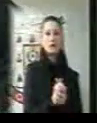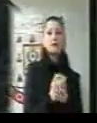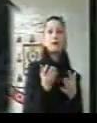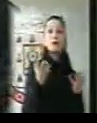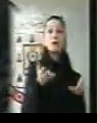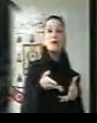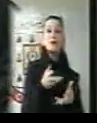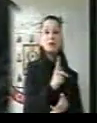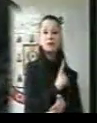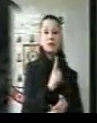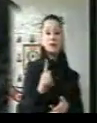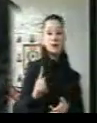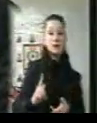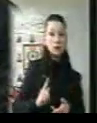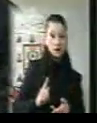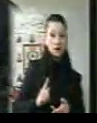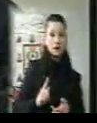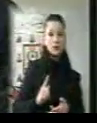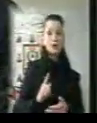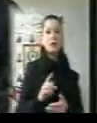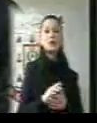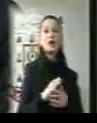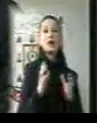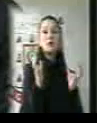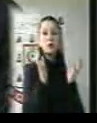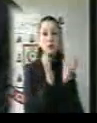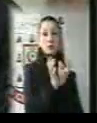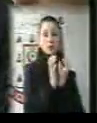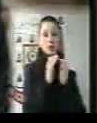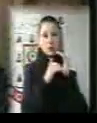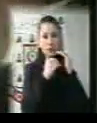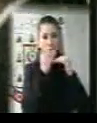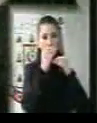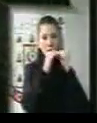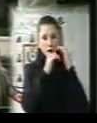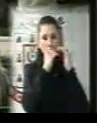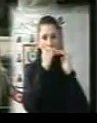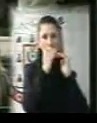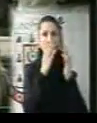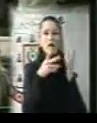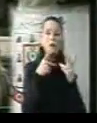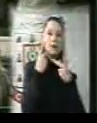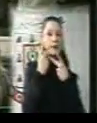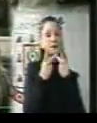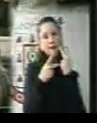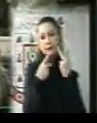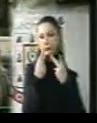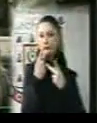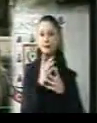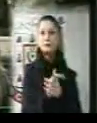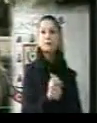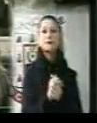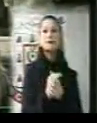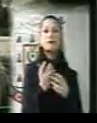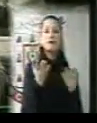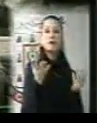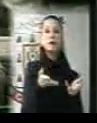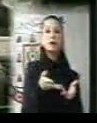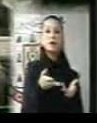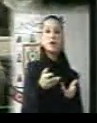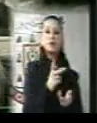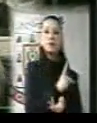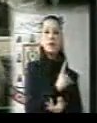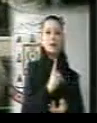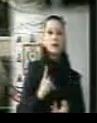para o presidente da Comissão de Obras, que o vereador Júlio Colombo vai chamá-lo agora. Com a palavra, então,